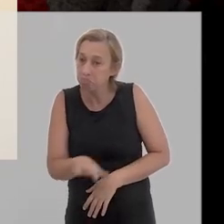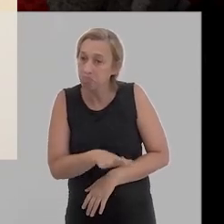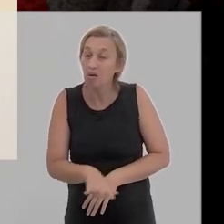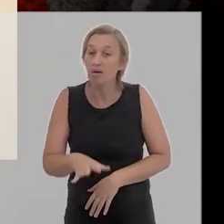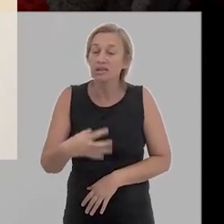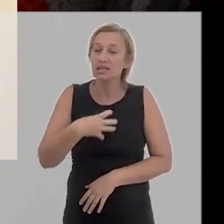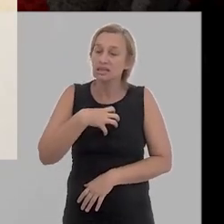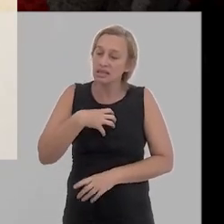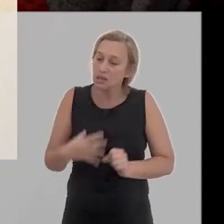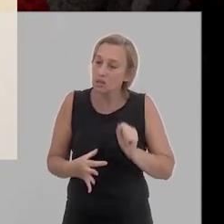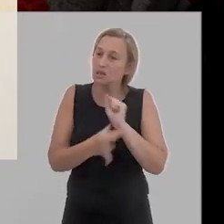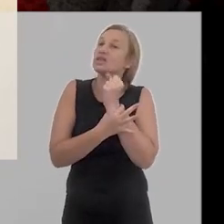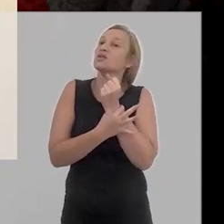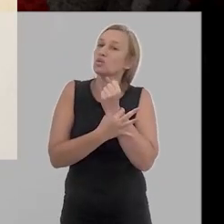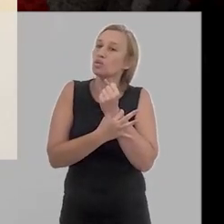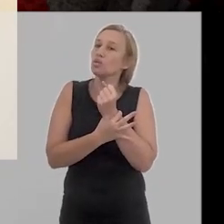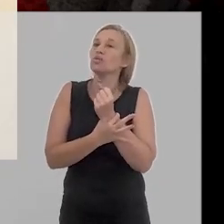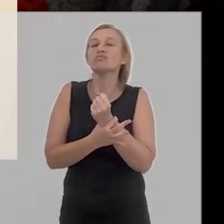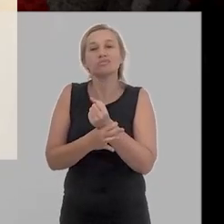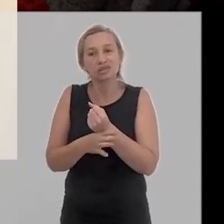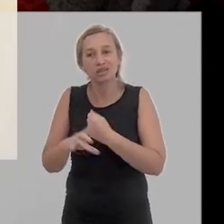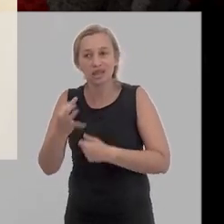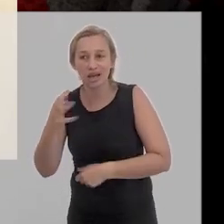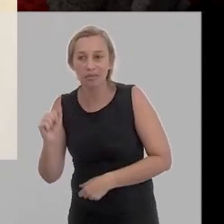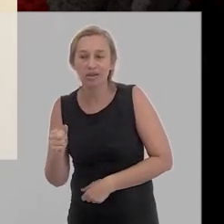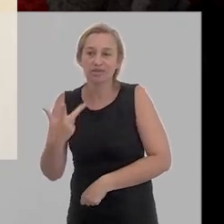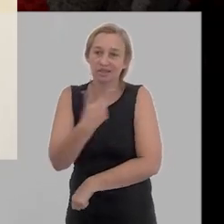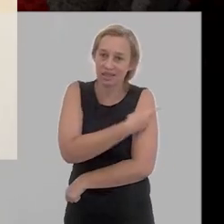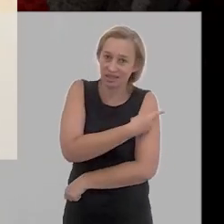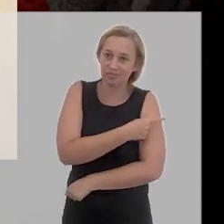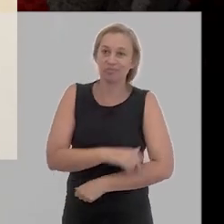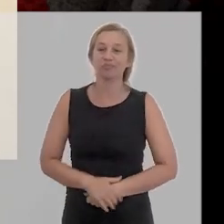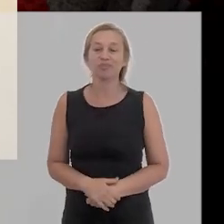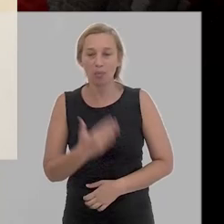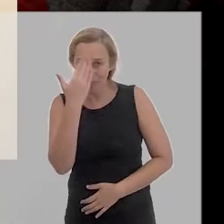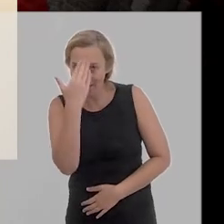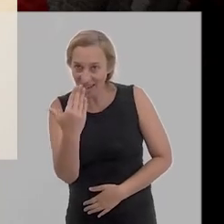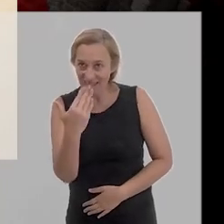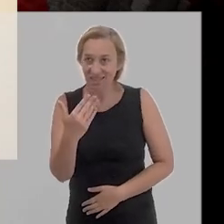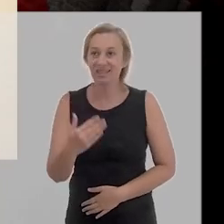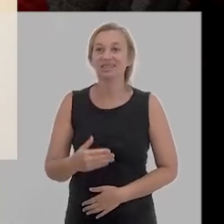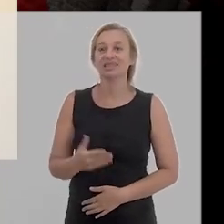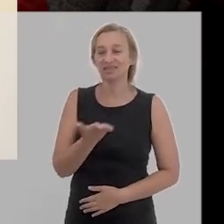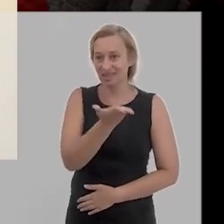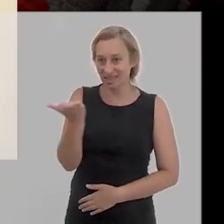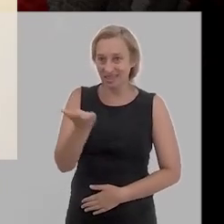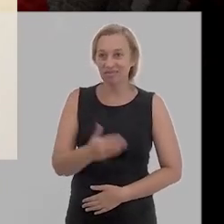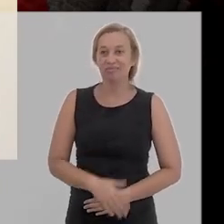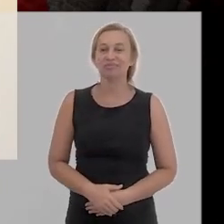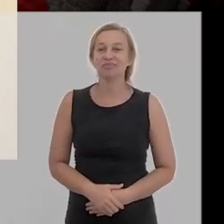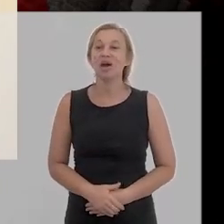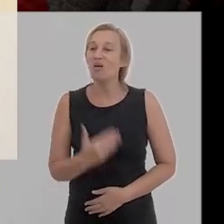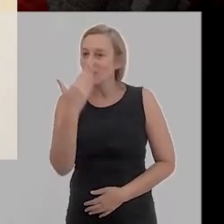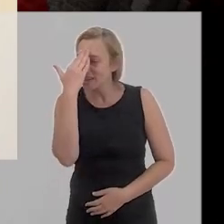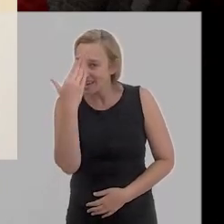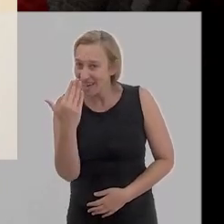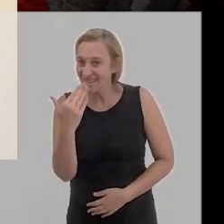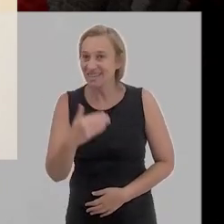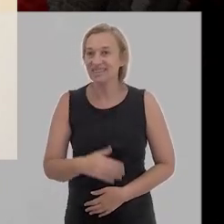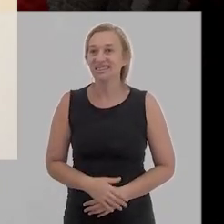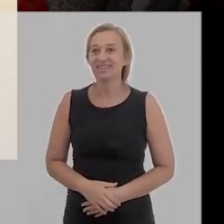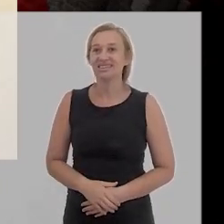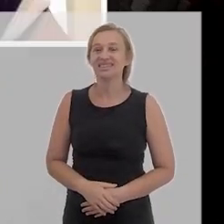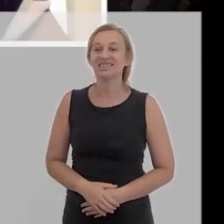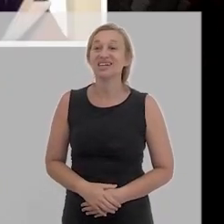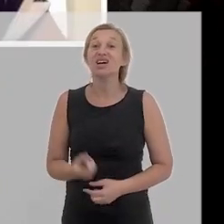seu pediatra, para que elas se sintam seguras nessa campanha de vacinação. Muito obrigada também a